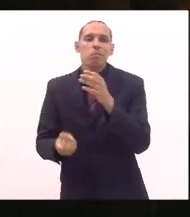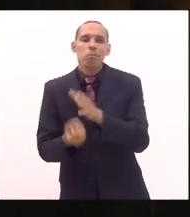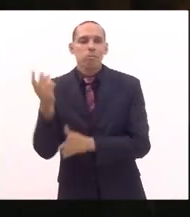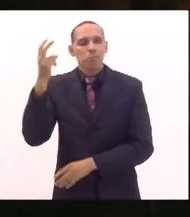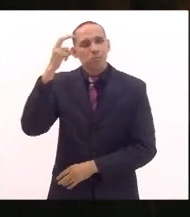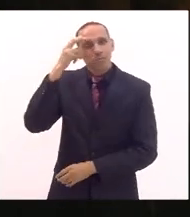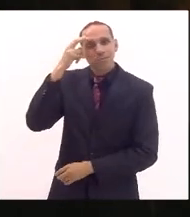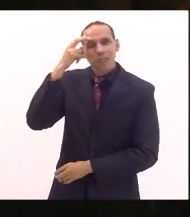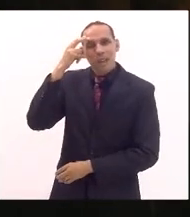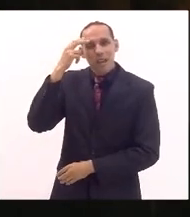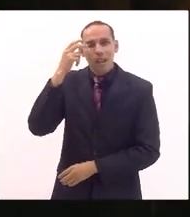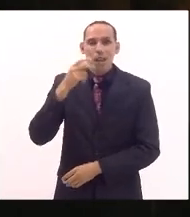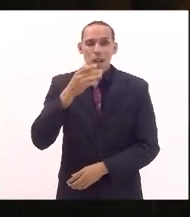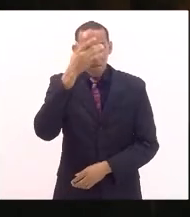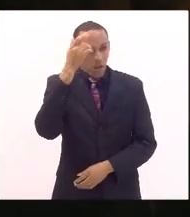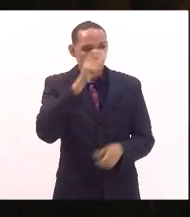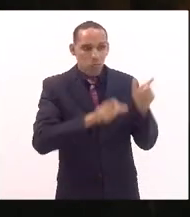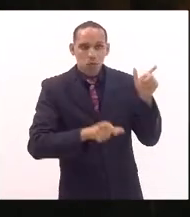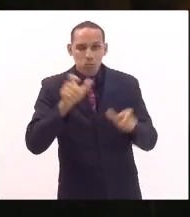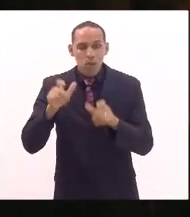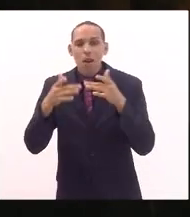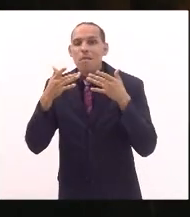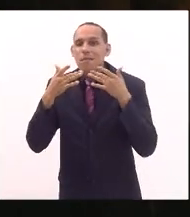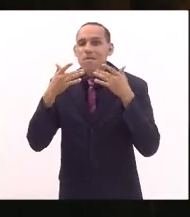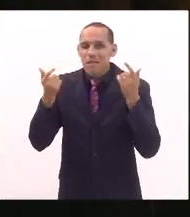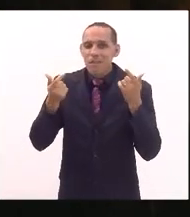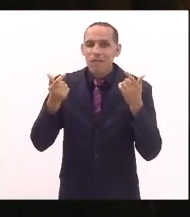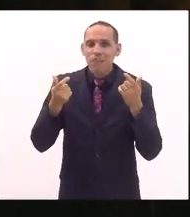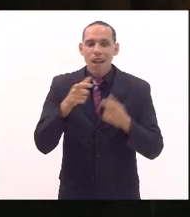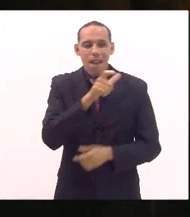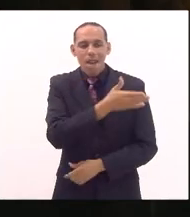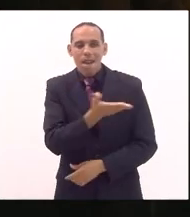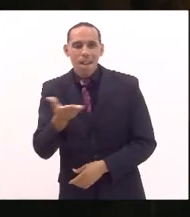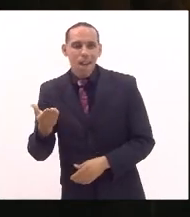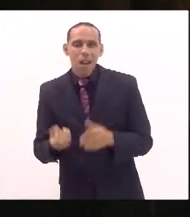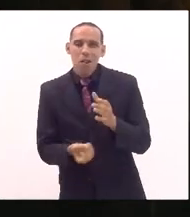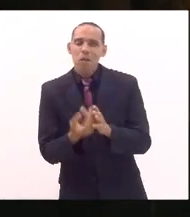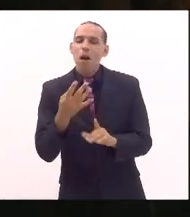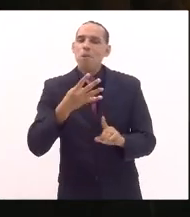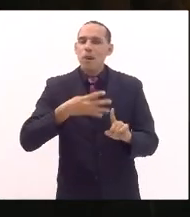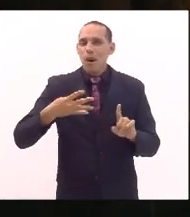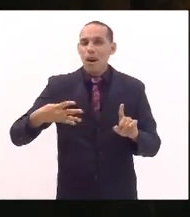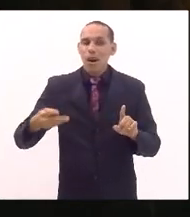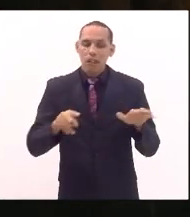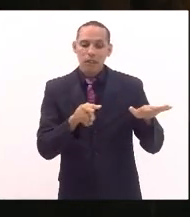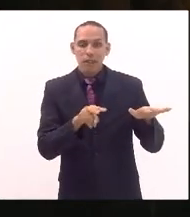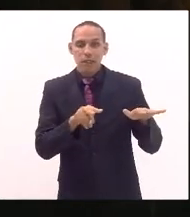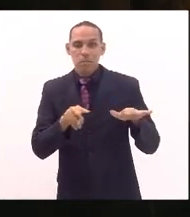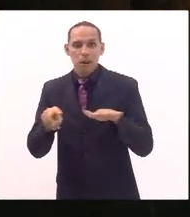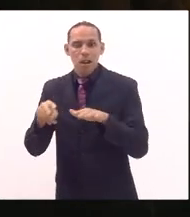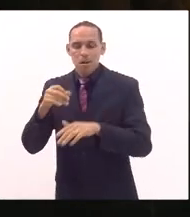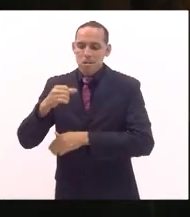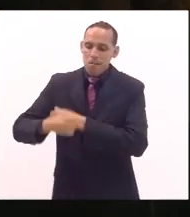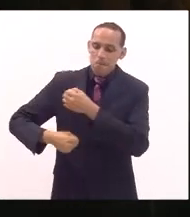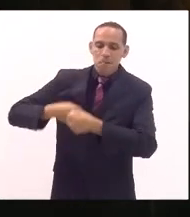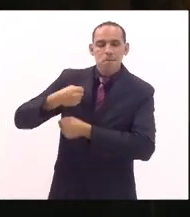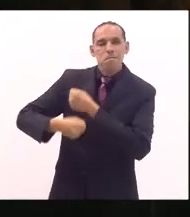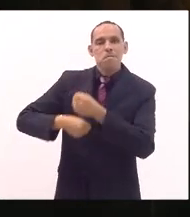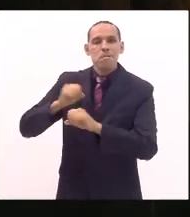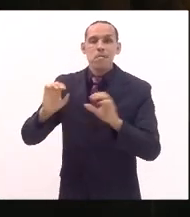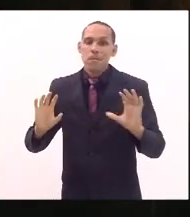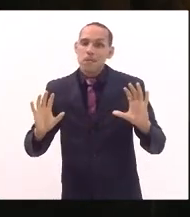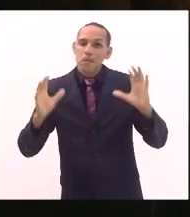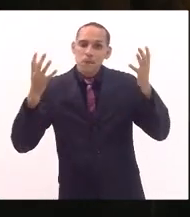de artistas e produtores lgbt-es a ser realizado na semana em que ano aumente se